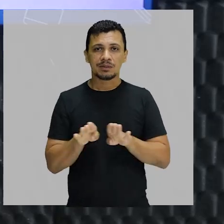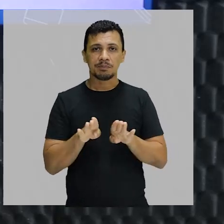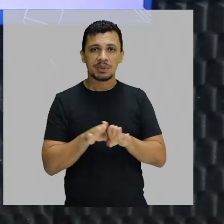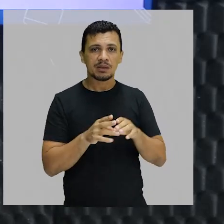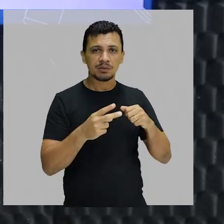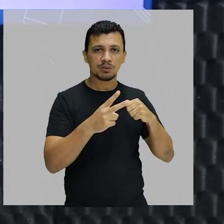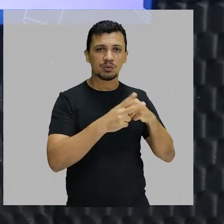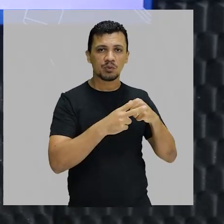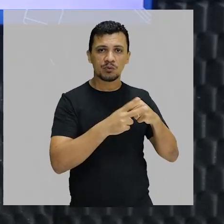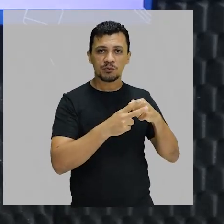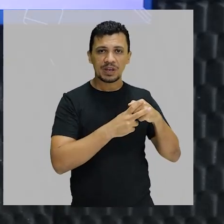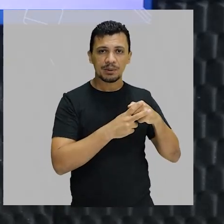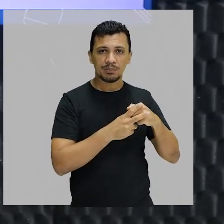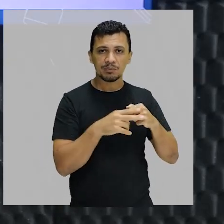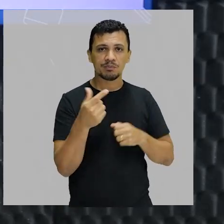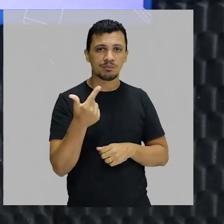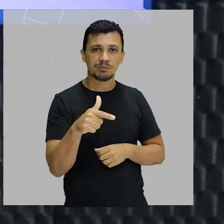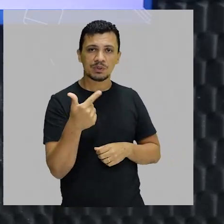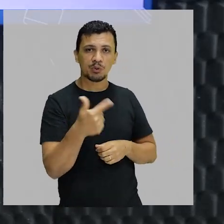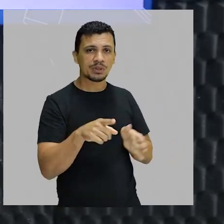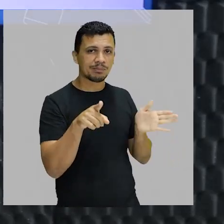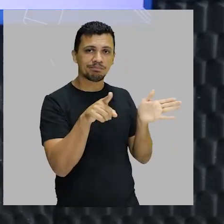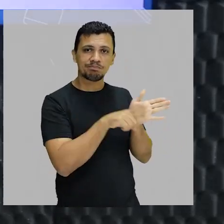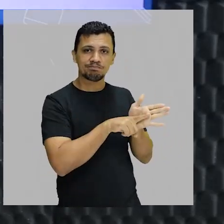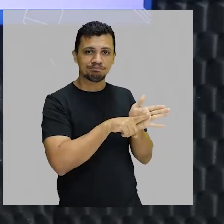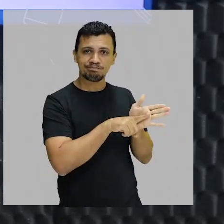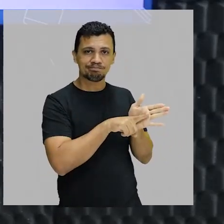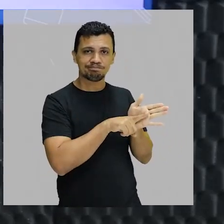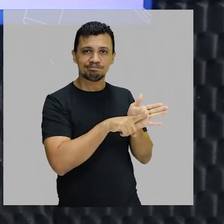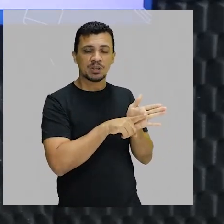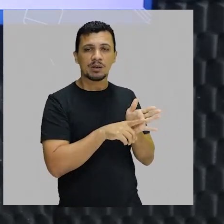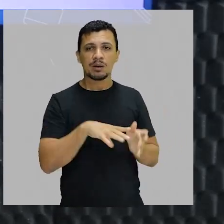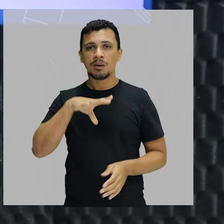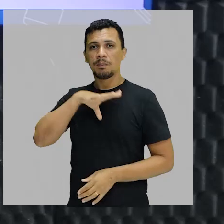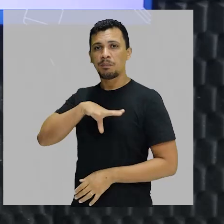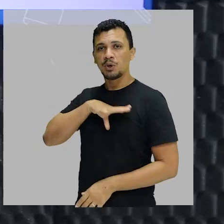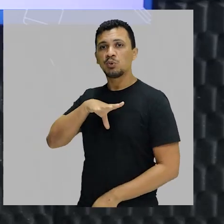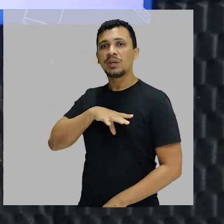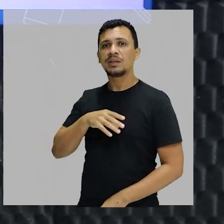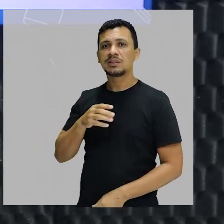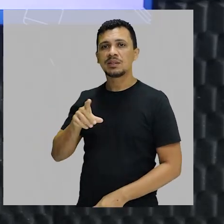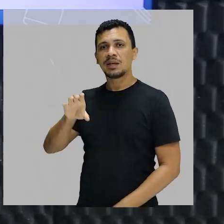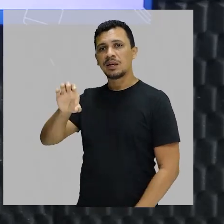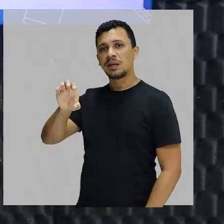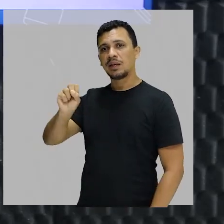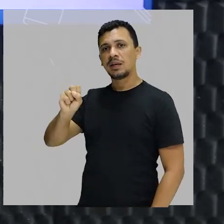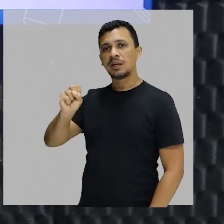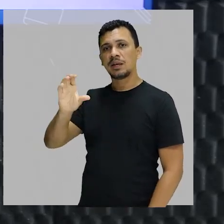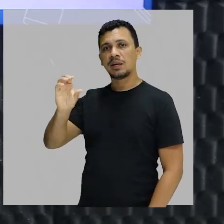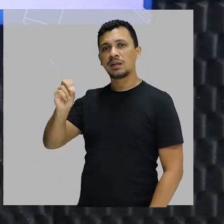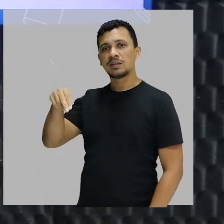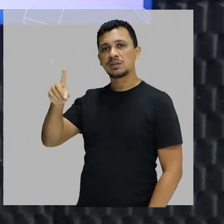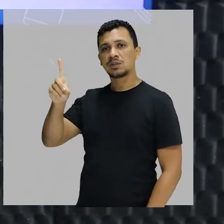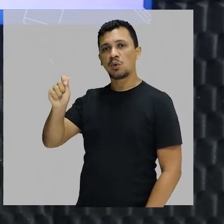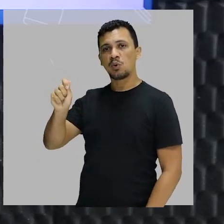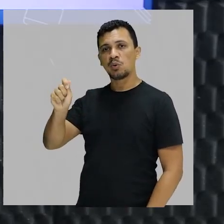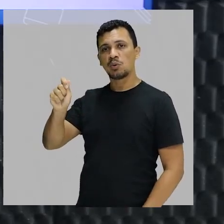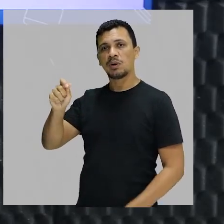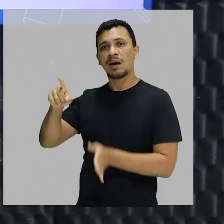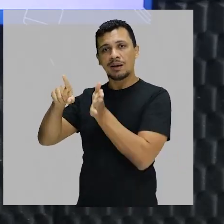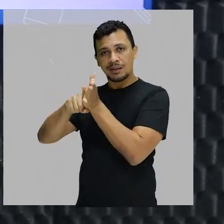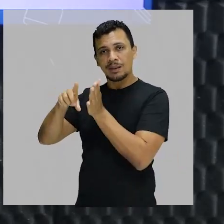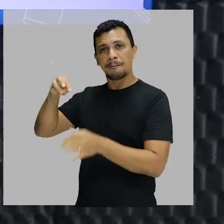tá? Esconda-me. Em português, eu tenho esconda, tracinho, me, né? Então, em espanhol, não